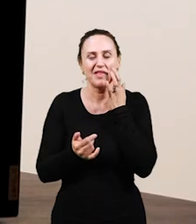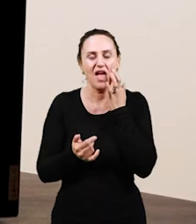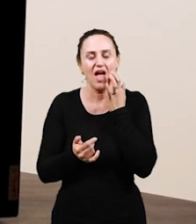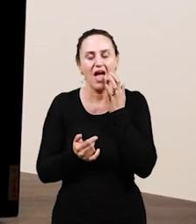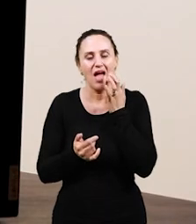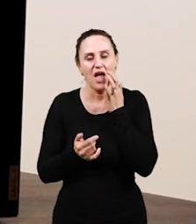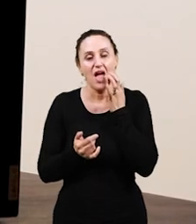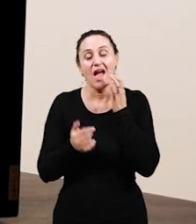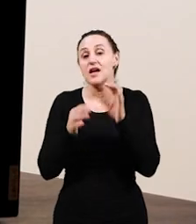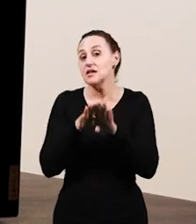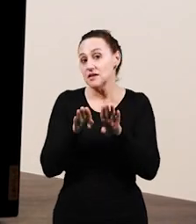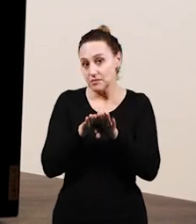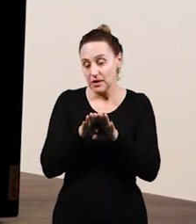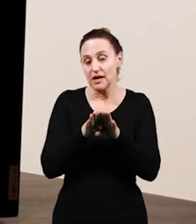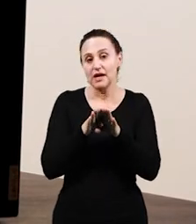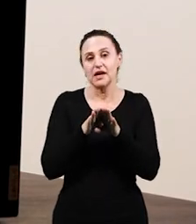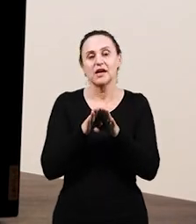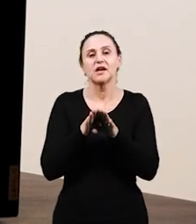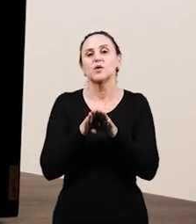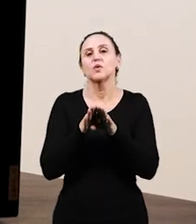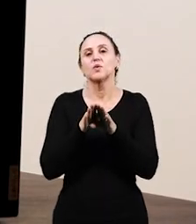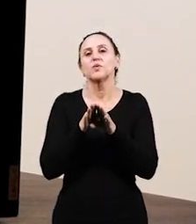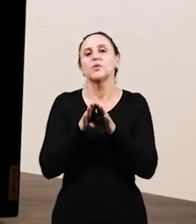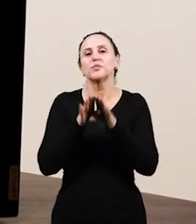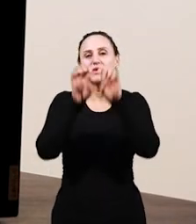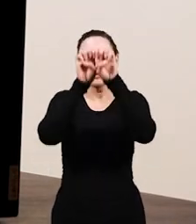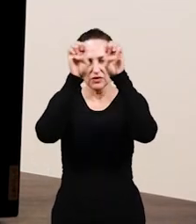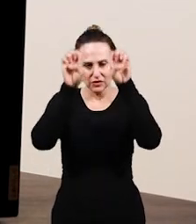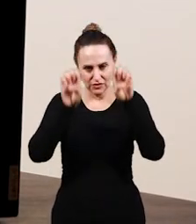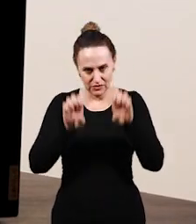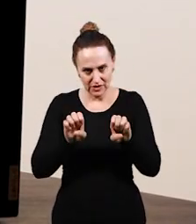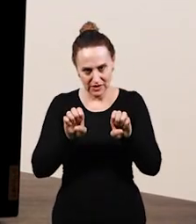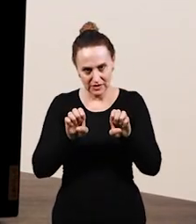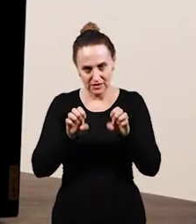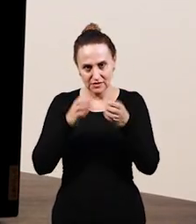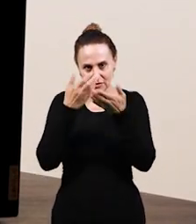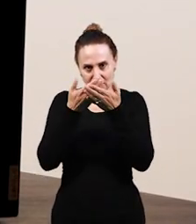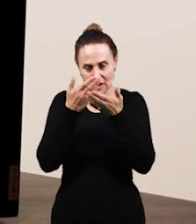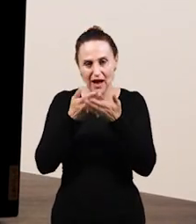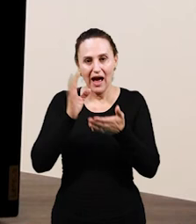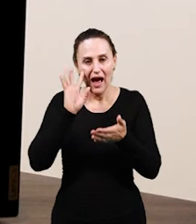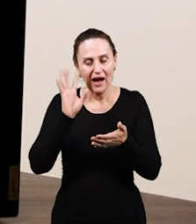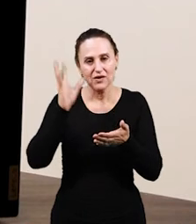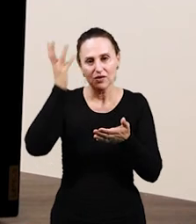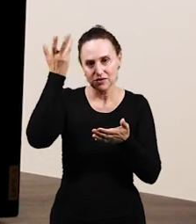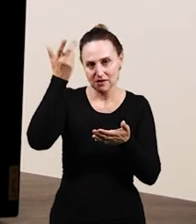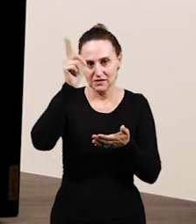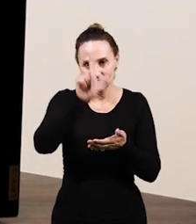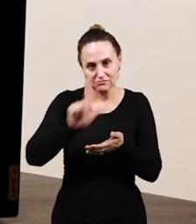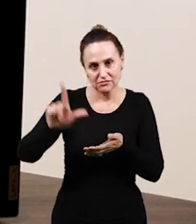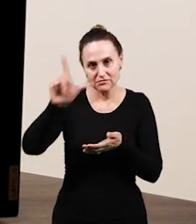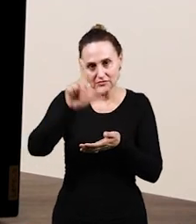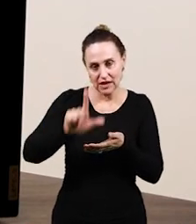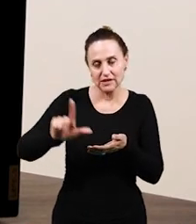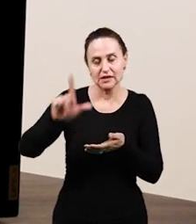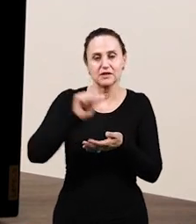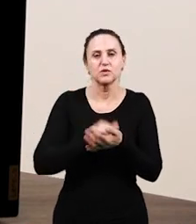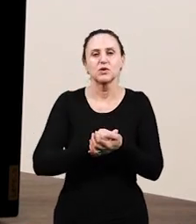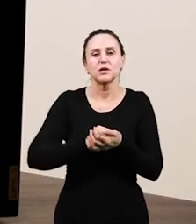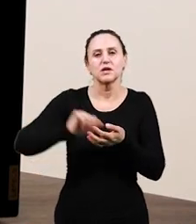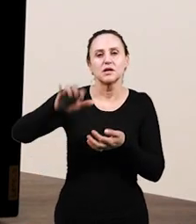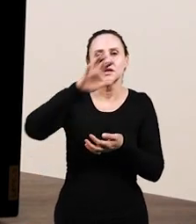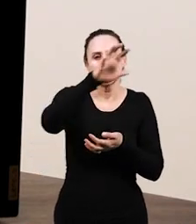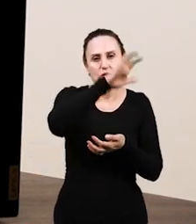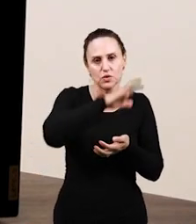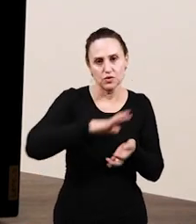dizer também que o estruturalismo ele ele aconteceu também na literatura em outras áreas da